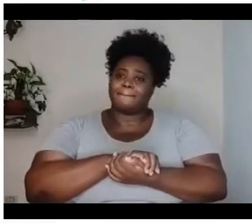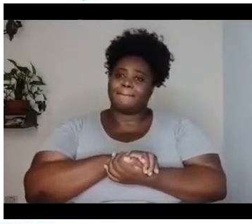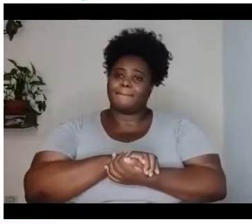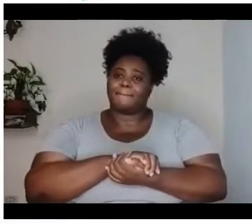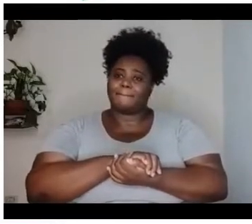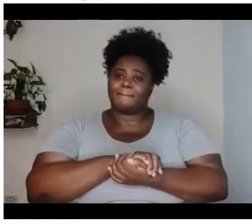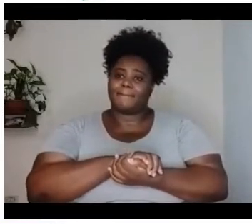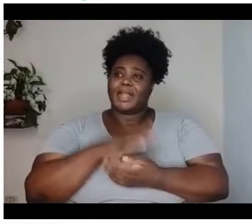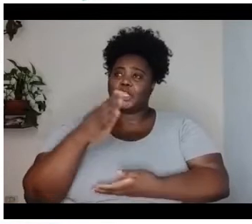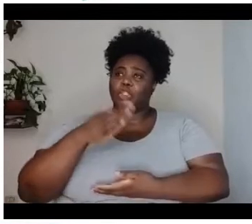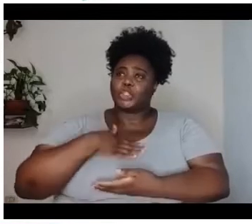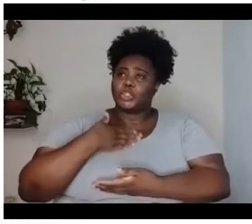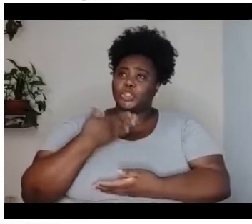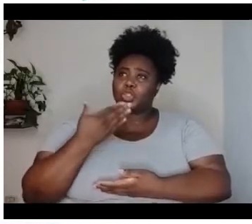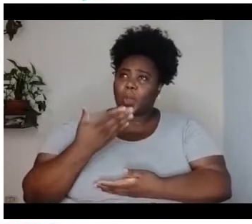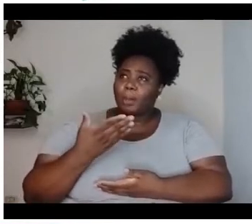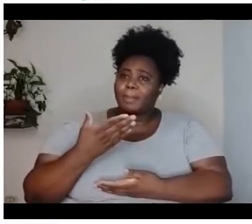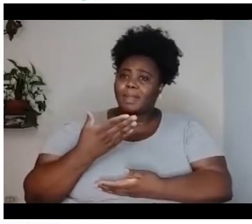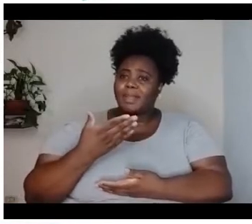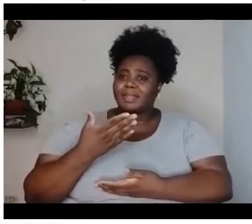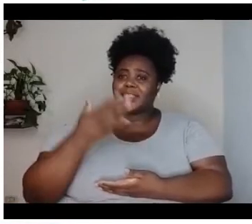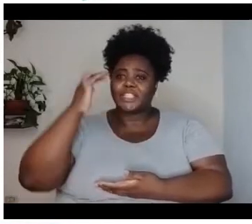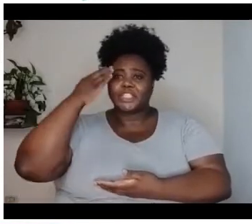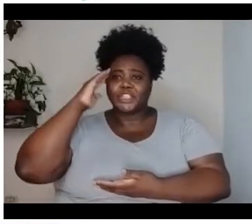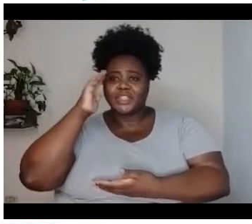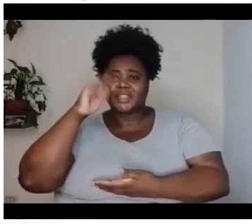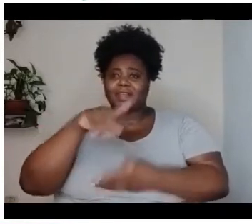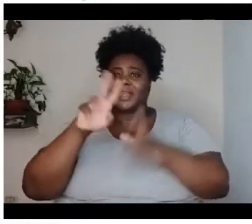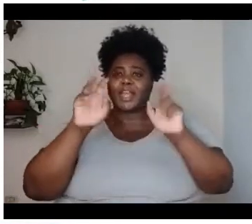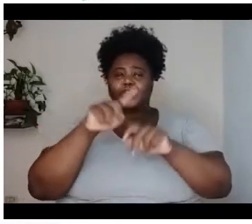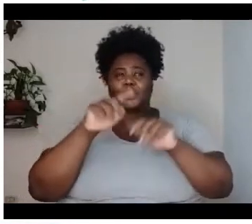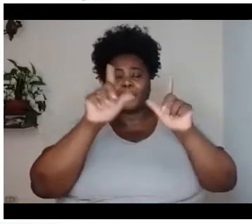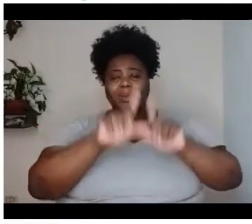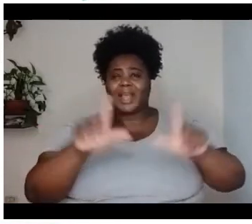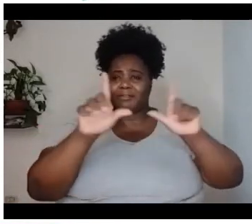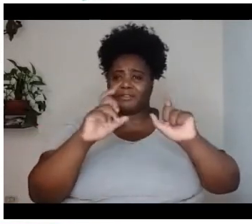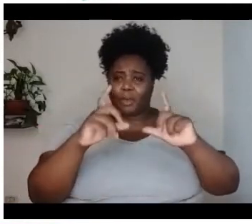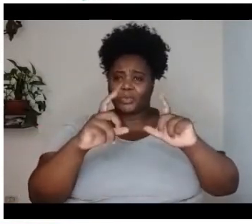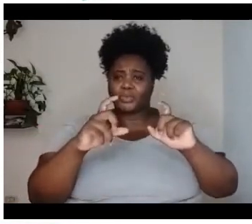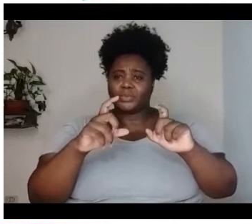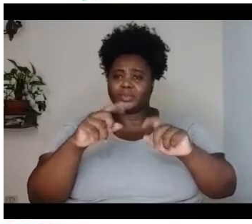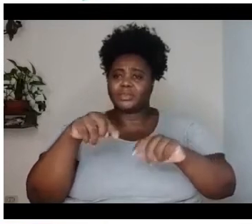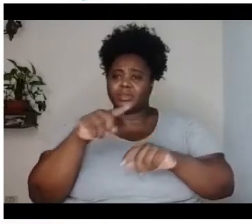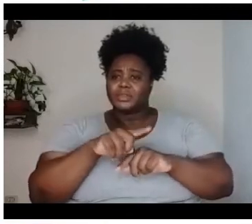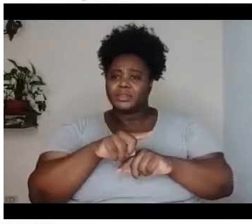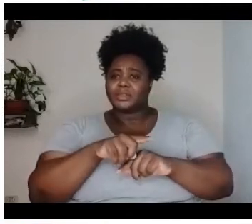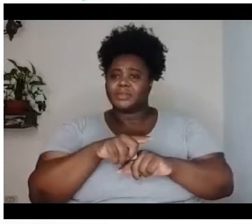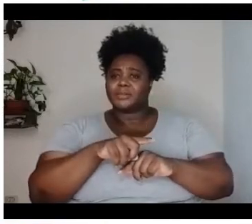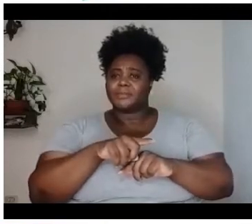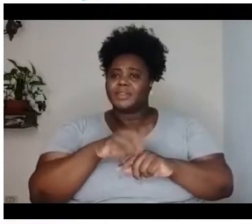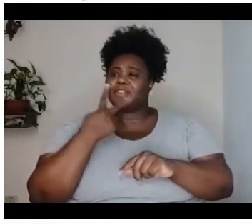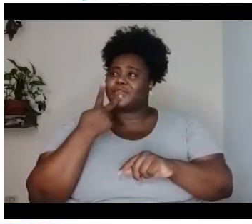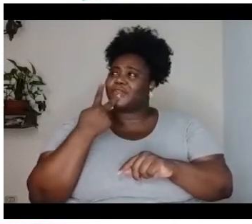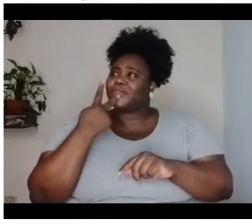de surpresa e de entendimento sobre a imagem, sabe? E ele pronuncia uma palavra, assim,